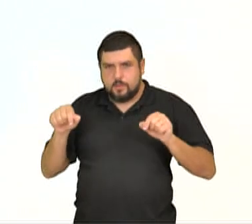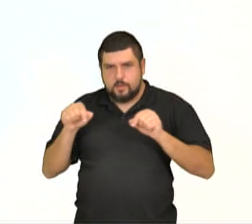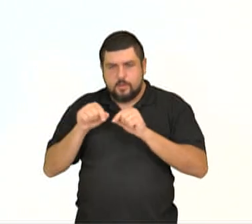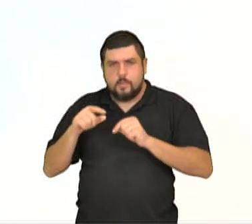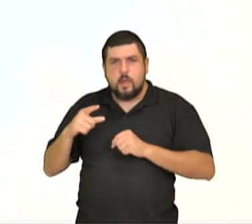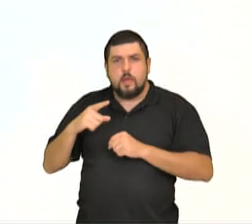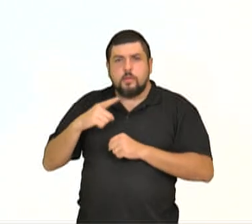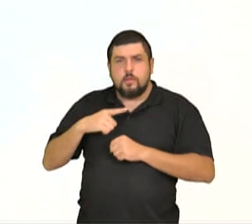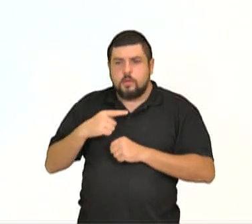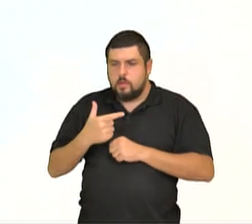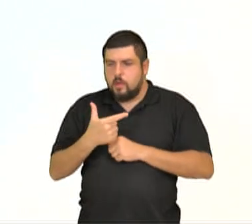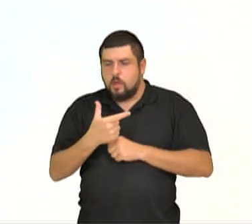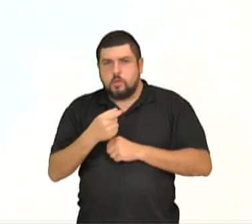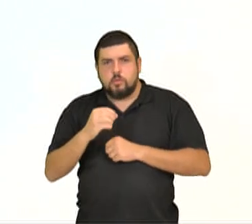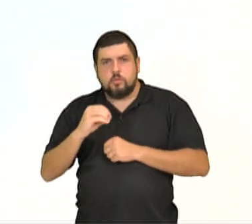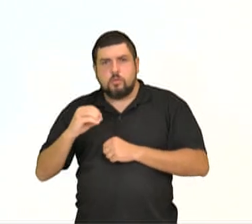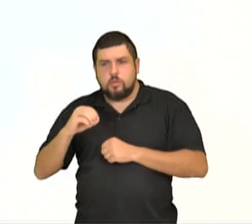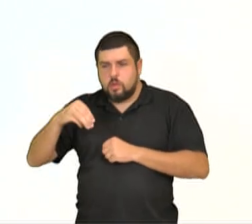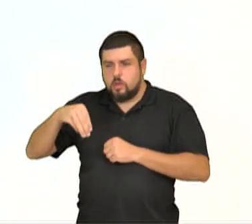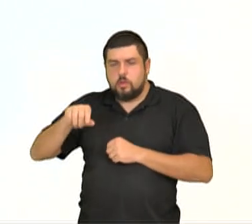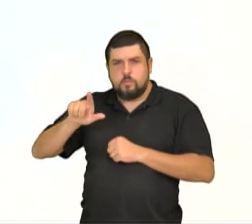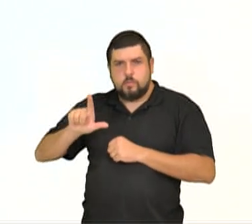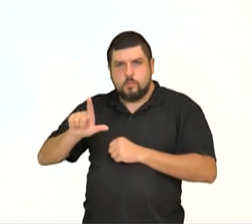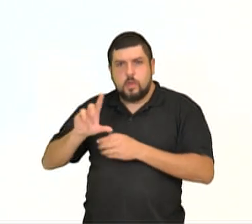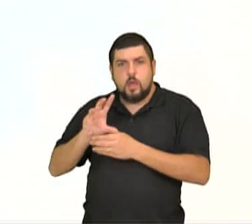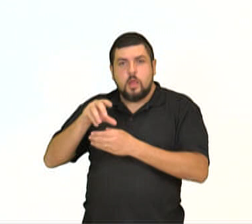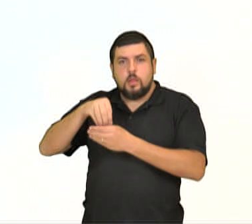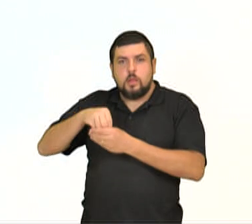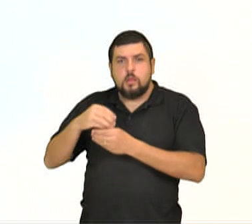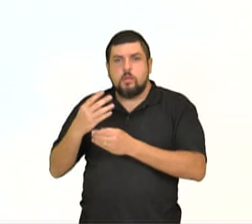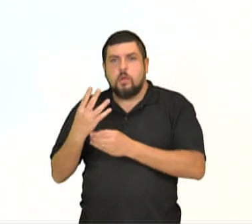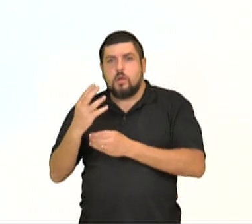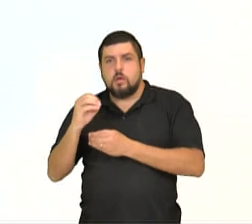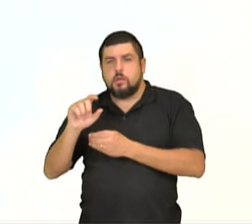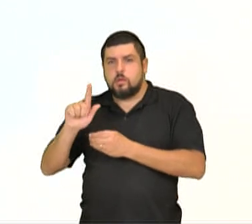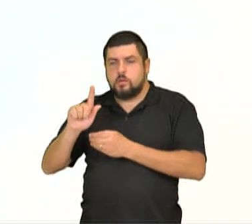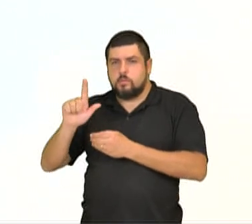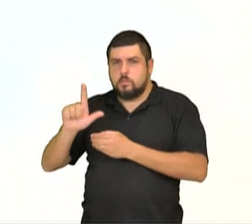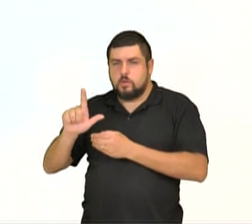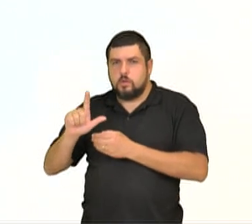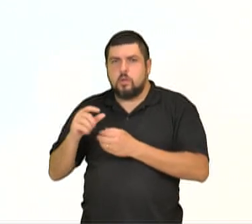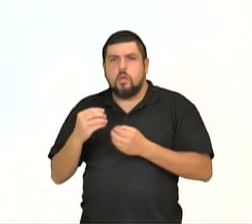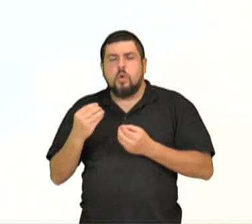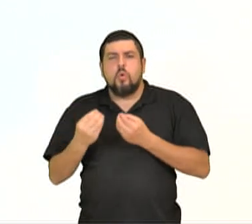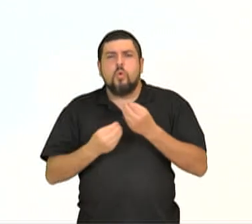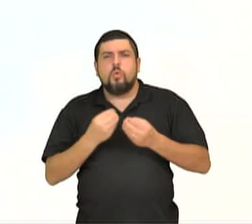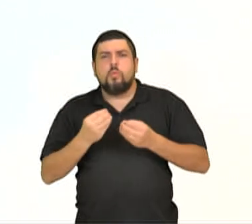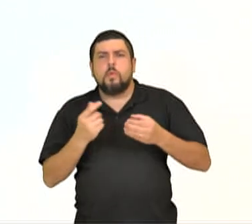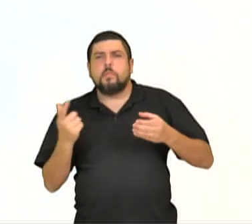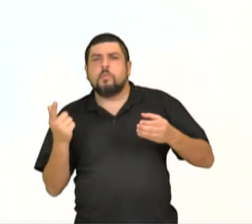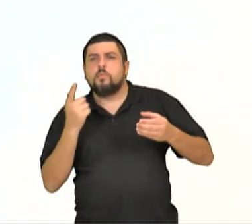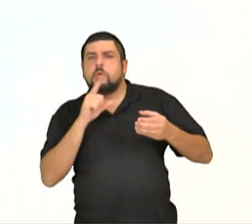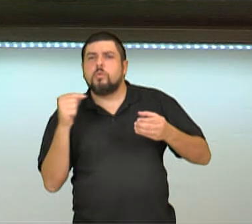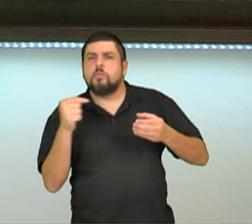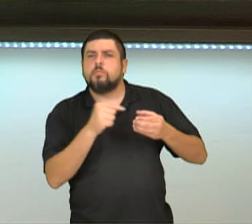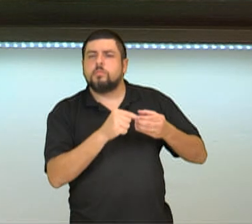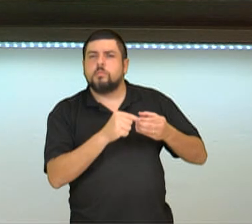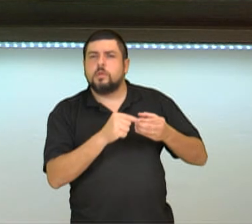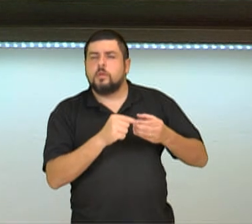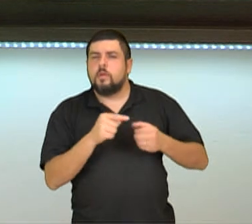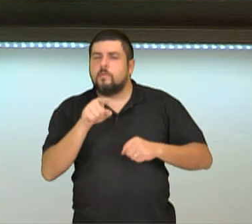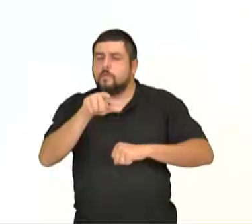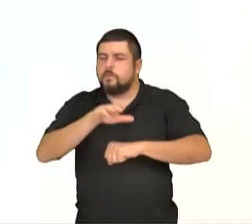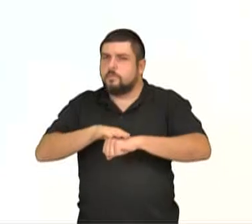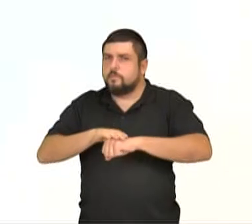ml de uma solução a 40 gramas por litro, como deverá ser o processo para se obter a solução desejada? Agora é